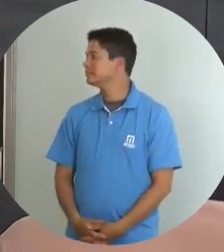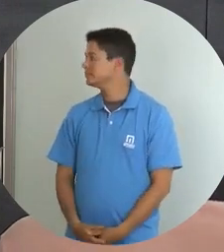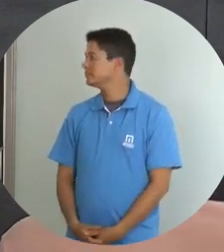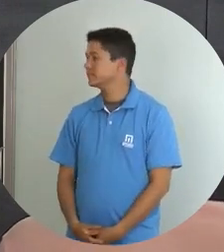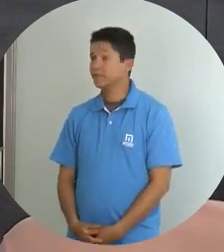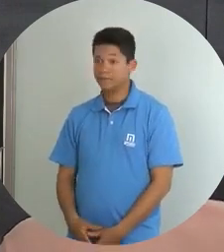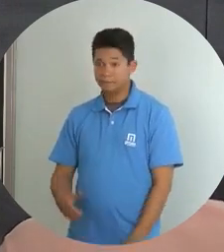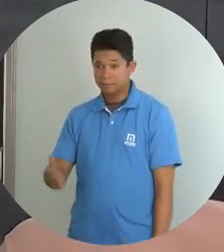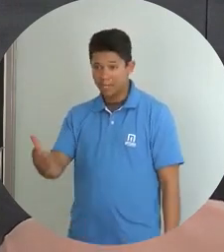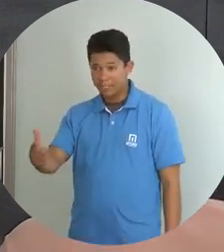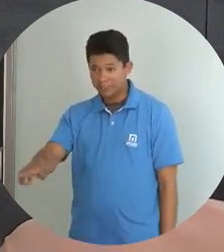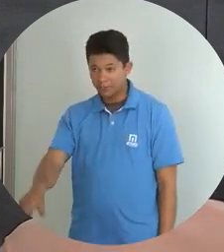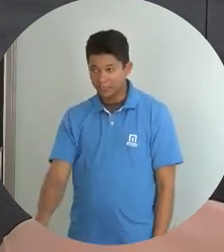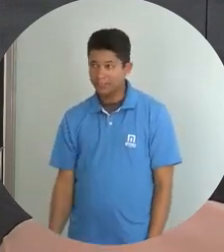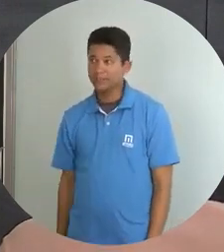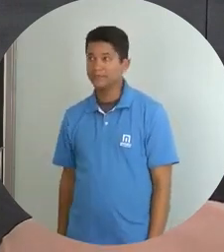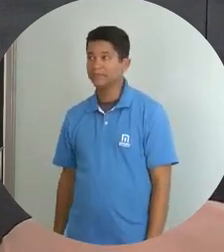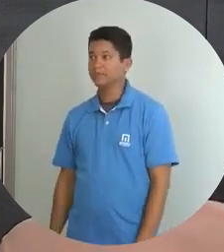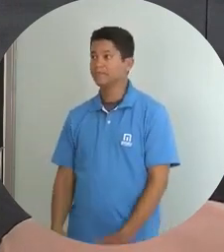Mais alguém aí?